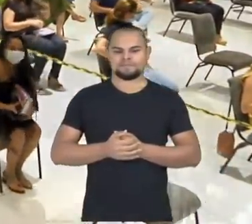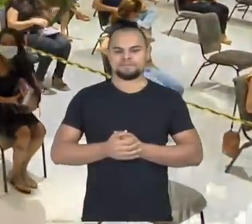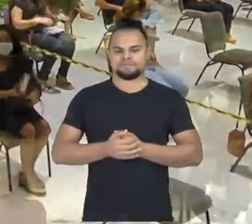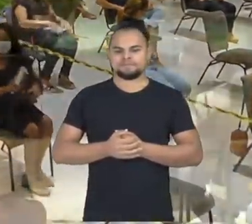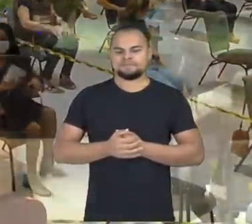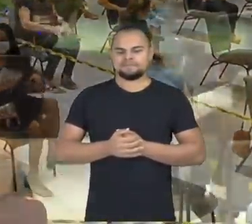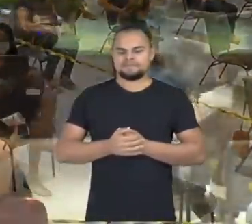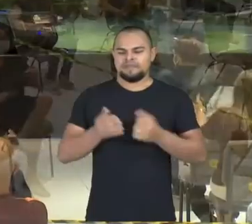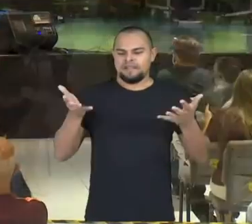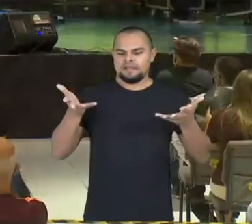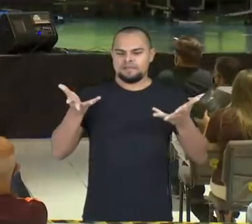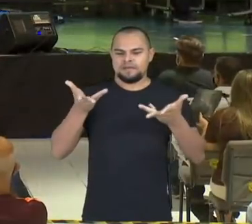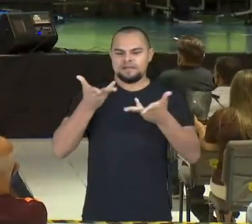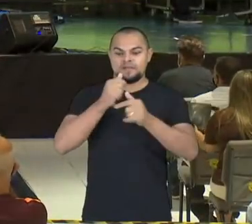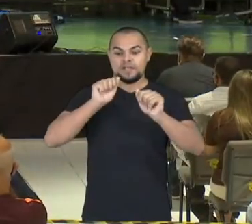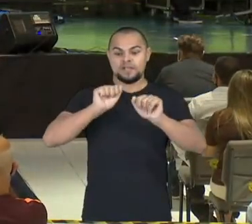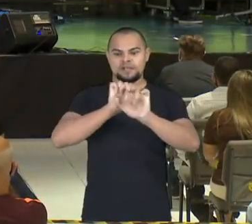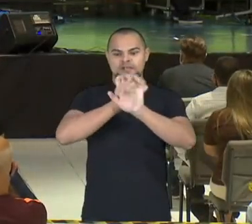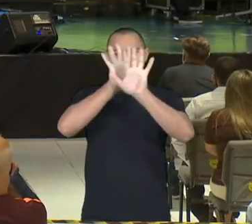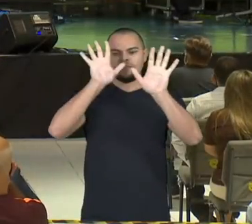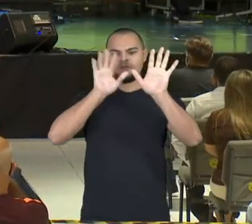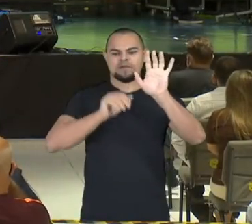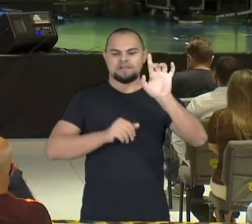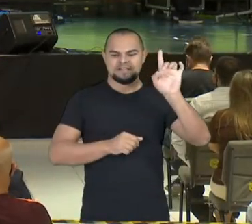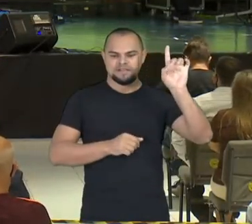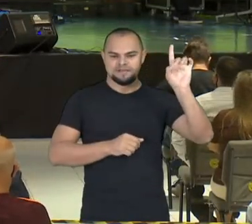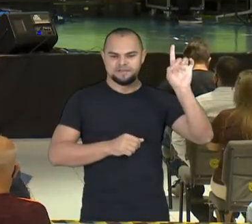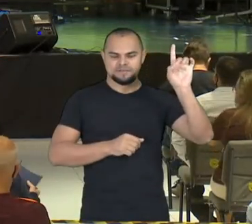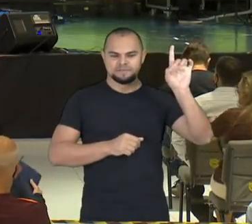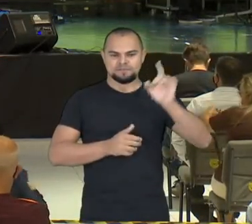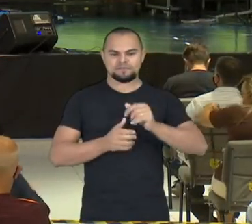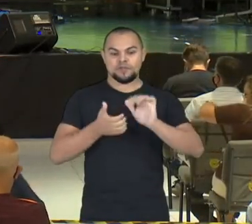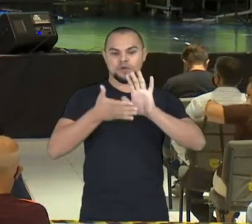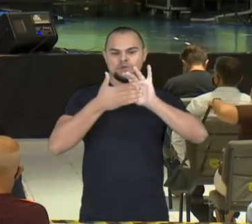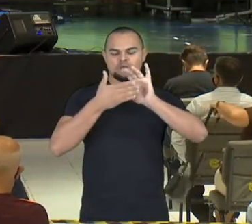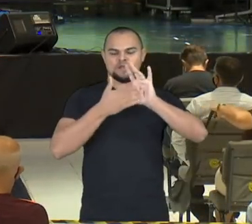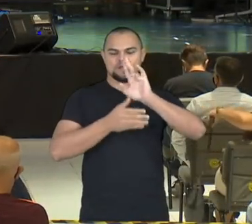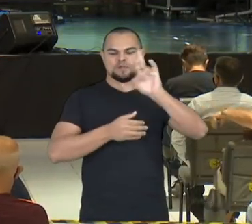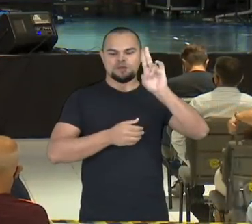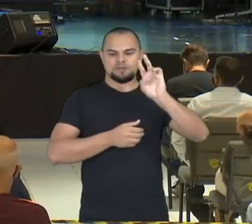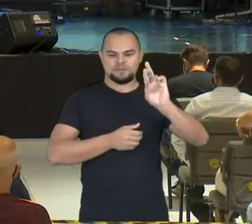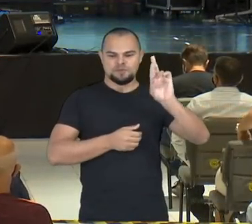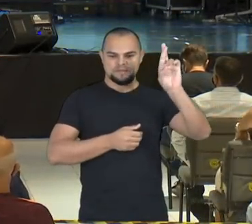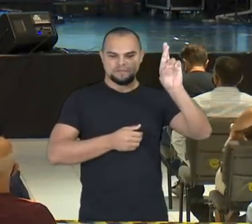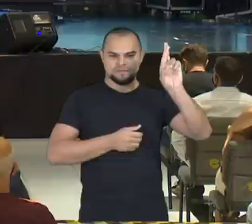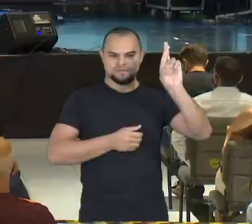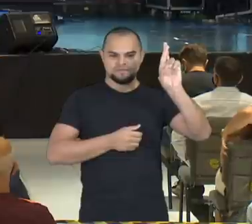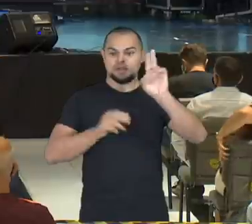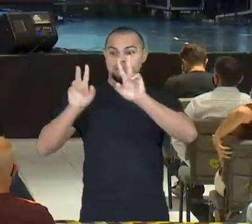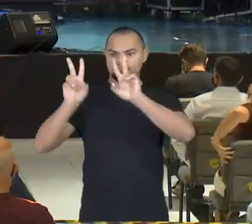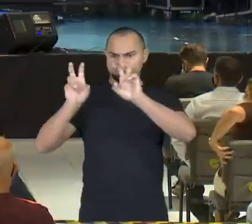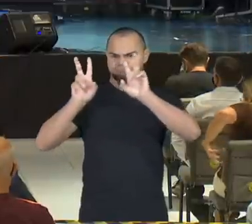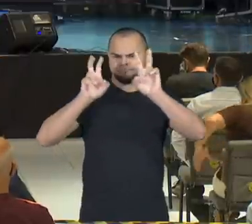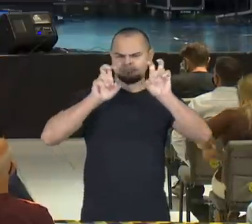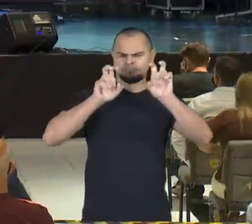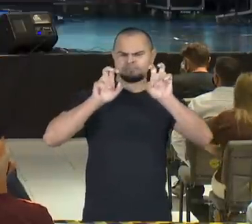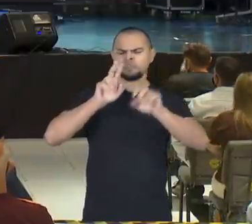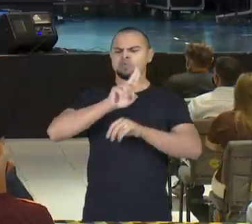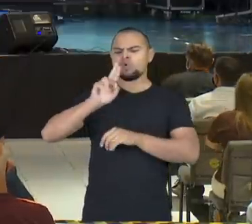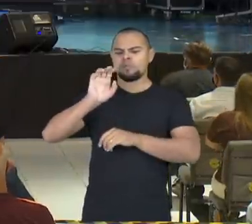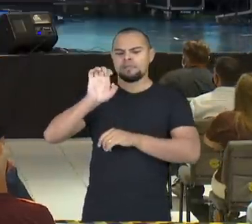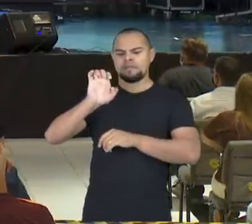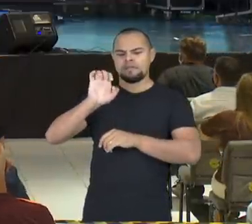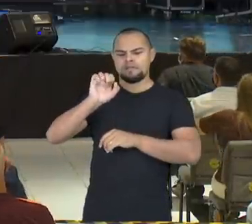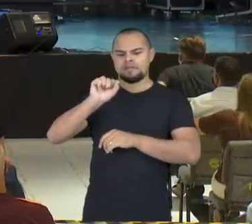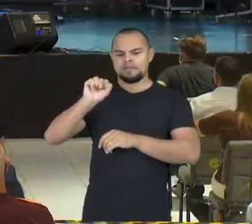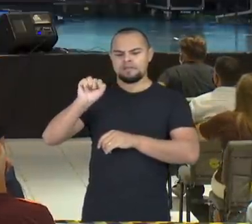Eita, bênção, glória a Deus. Bênção, gente, louvado seja o nome do Senhor. Série essencial. Acho que tem um vídeo de